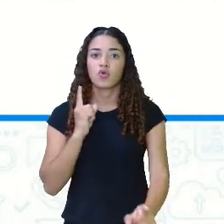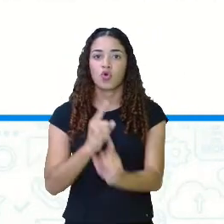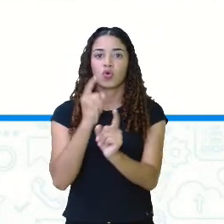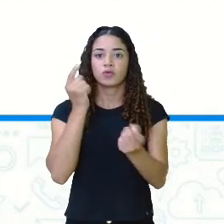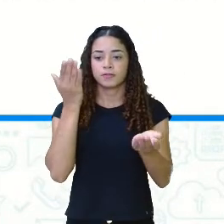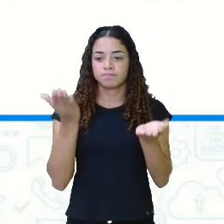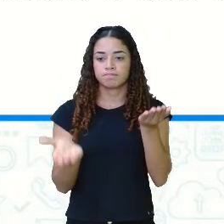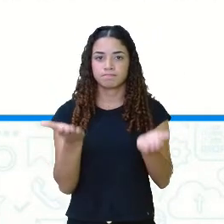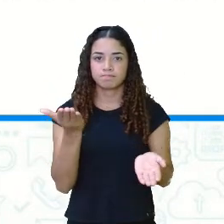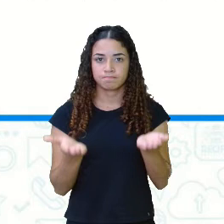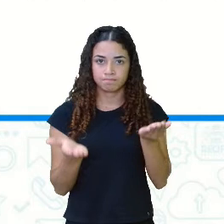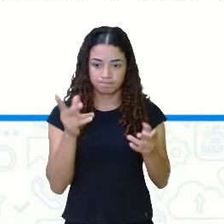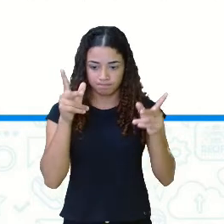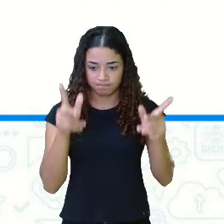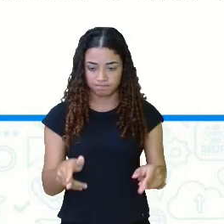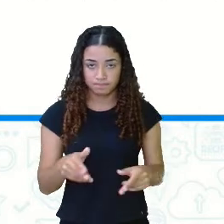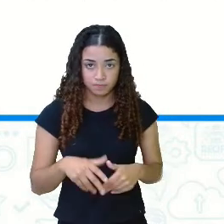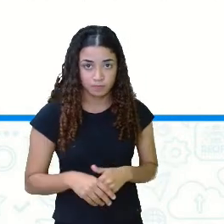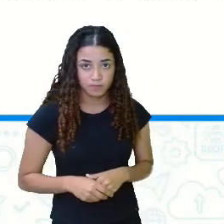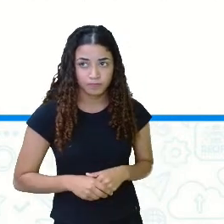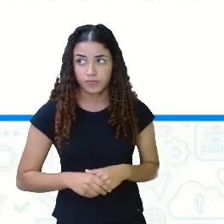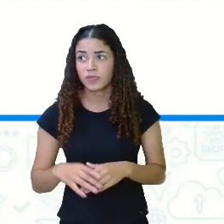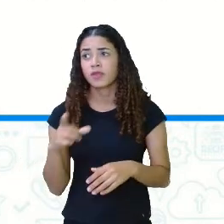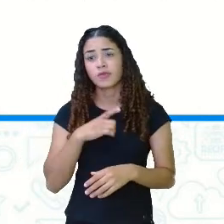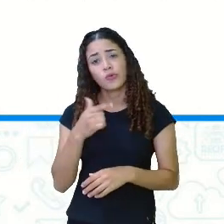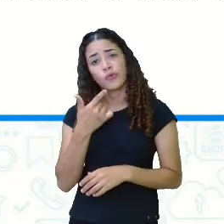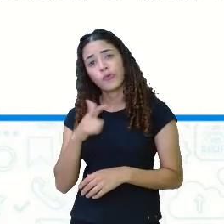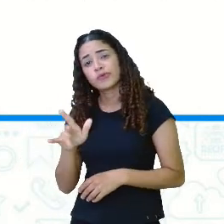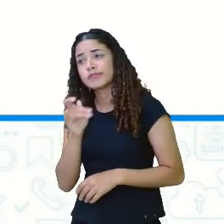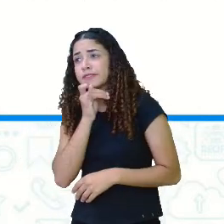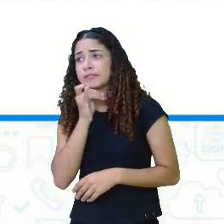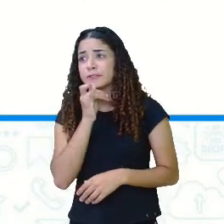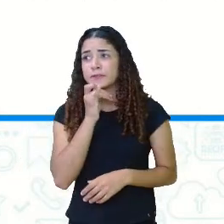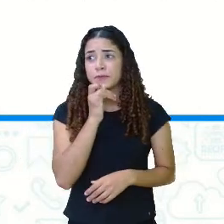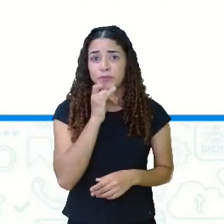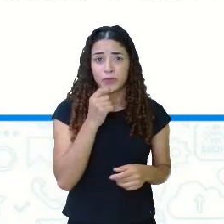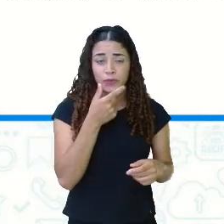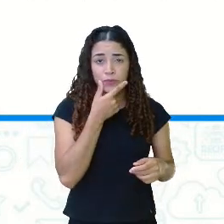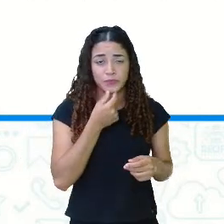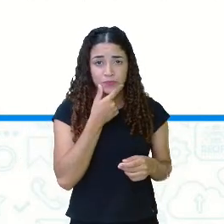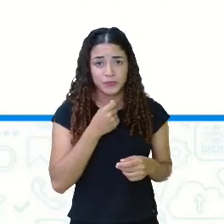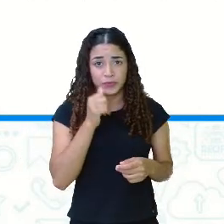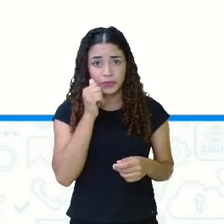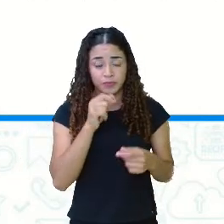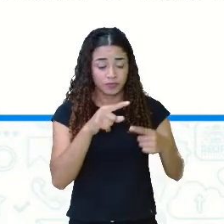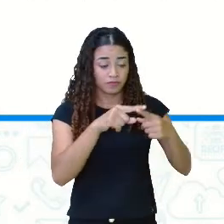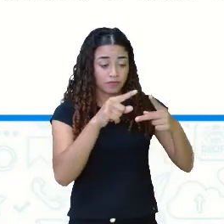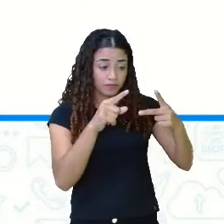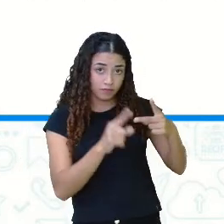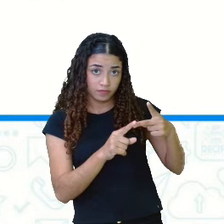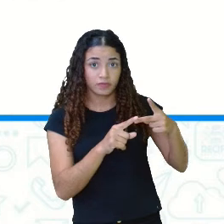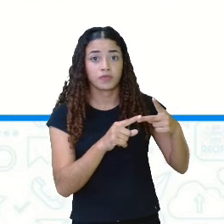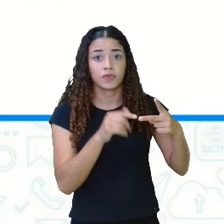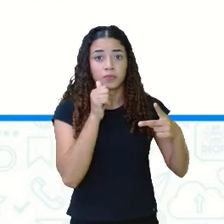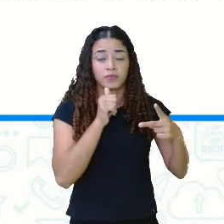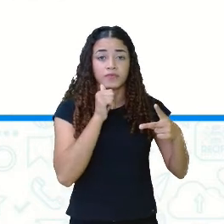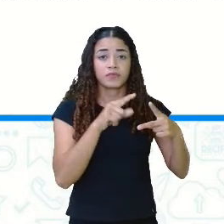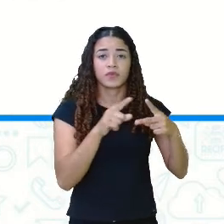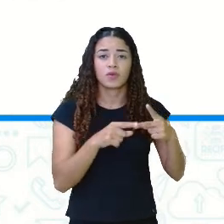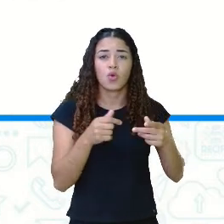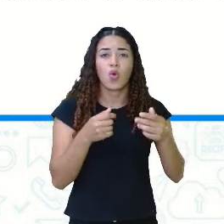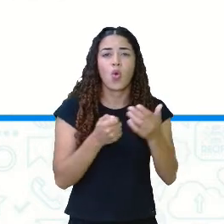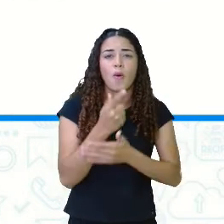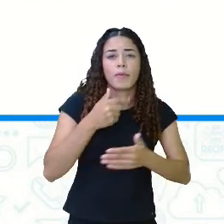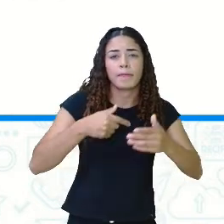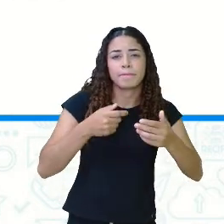a ideia de igualdade. Aqui eu também tenho outra. Carol e João compraram alguns materiais escolares na papelaria